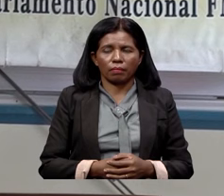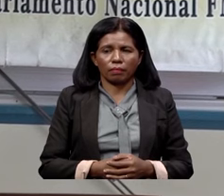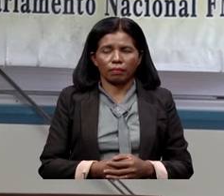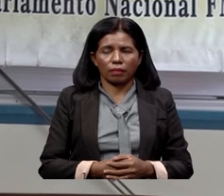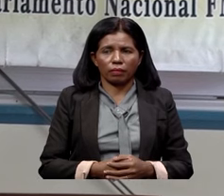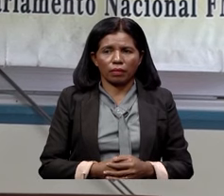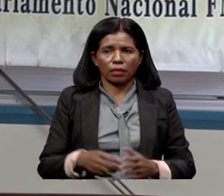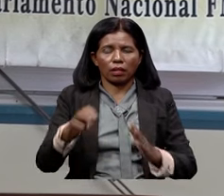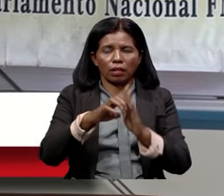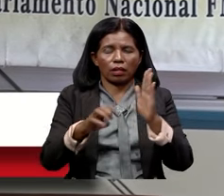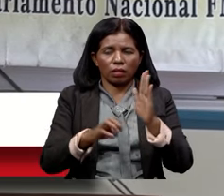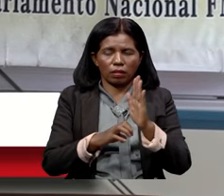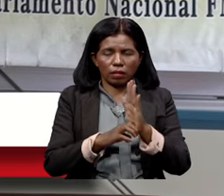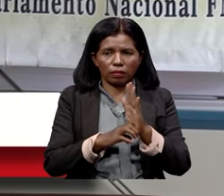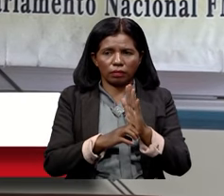para estar maior das